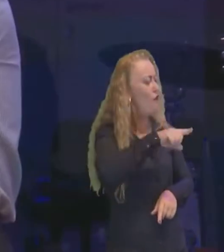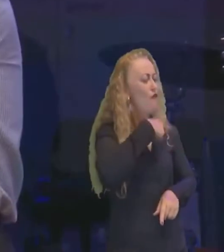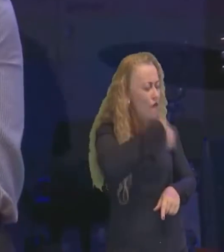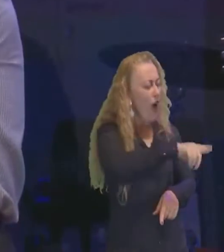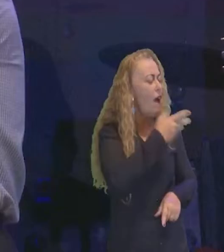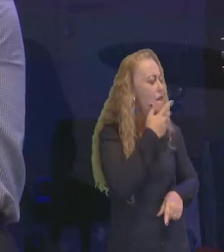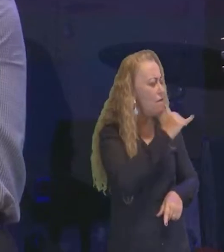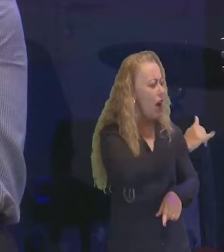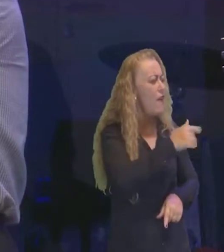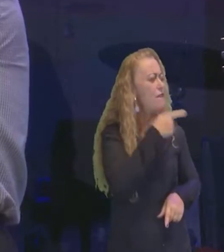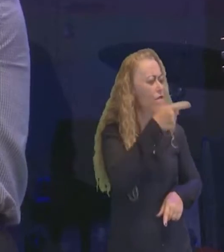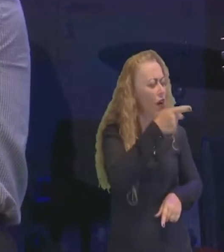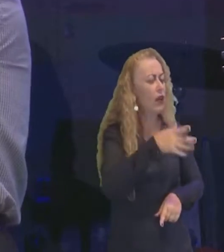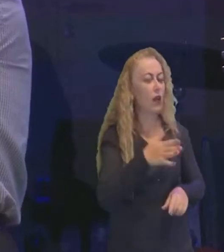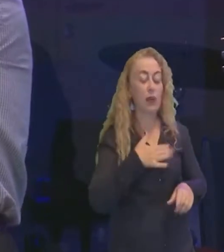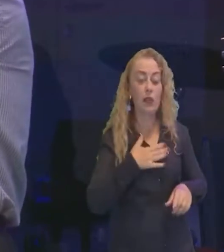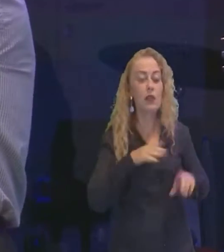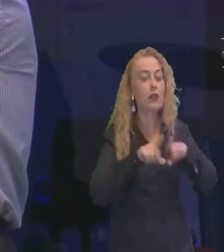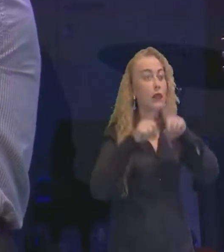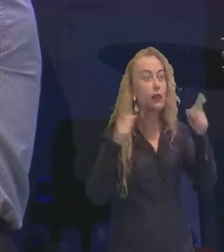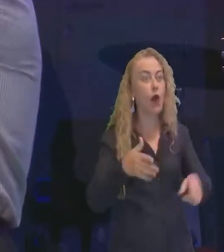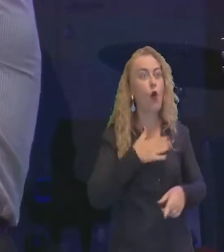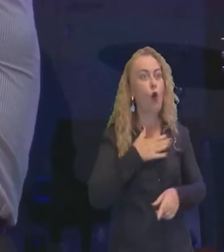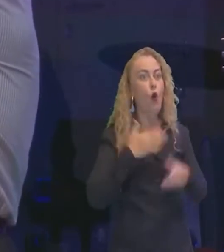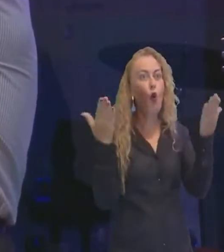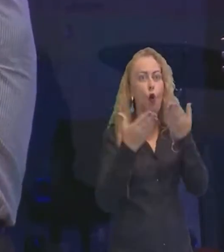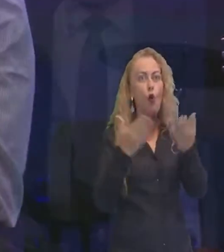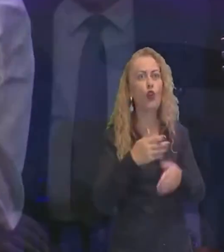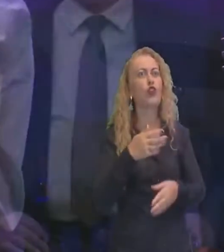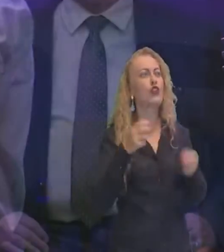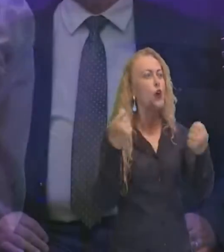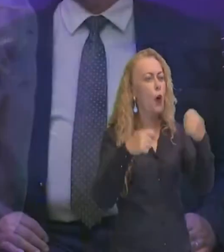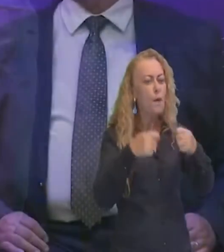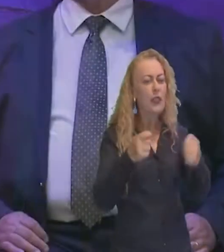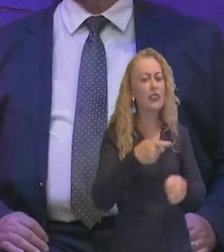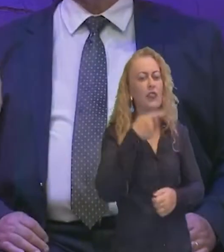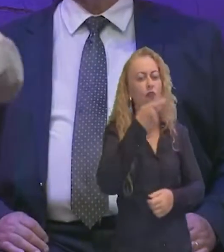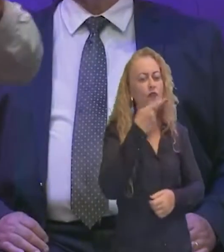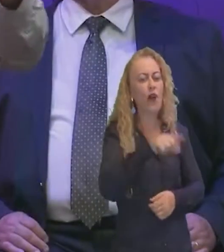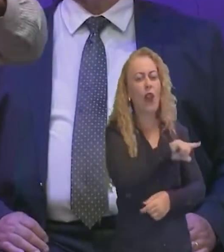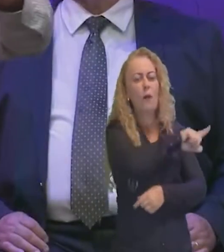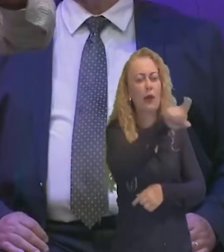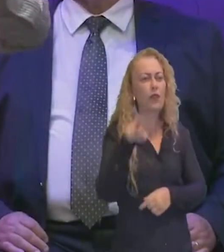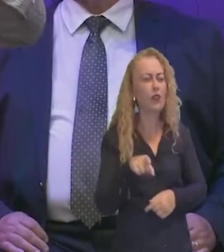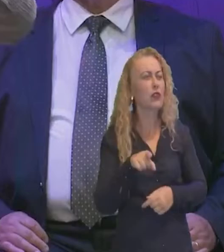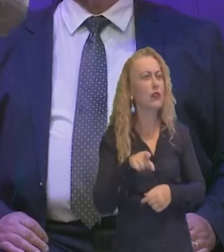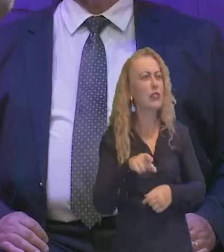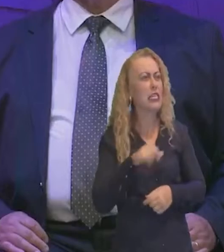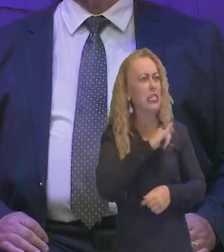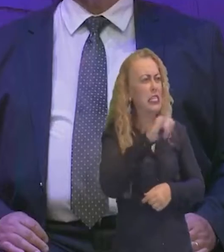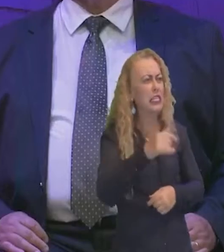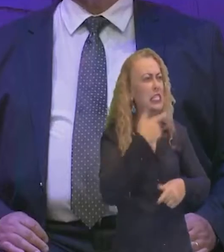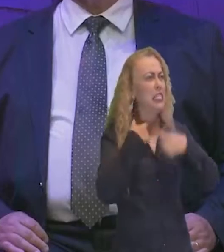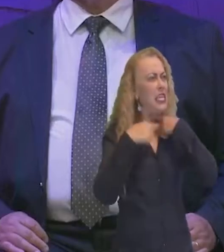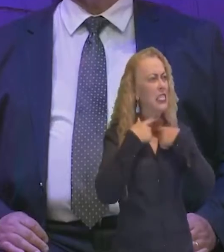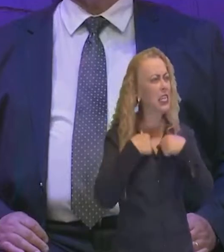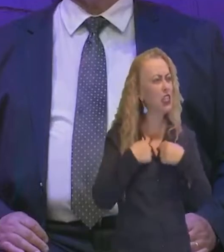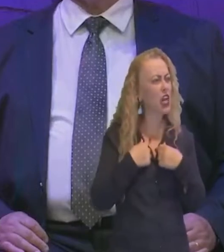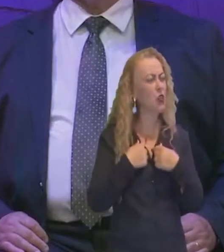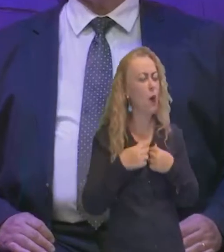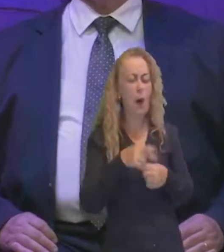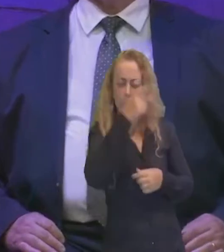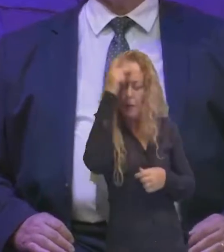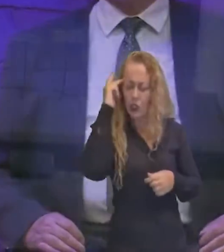de Deus. Então, querido, você que está se engraçando com alguém lá no seu trabalho, querida, você que está se engraçando com alguém lá no seu trabalho,